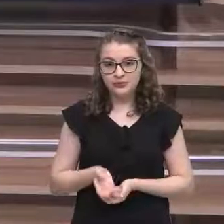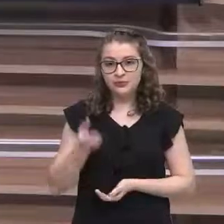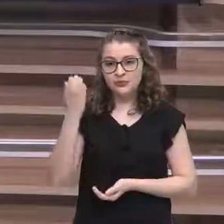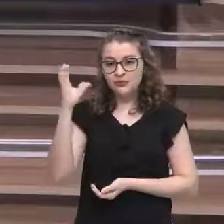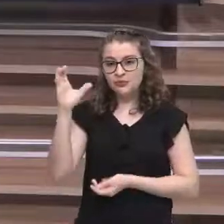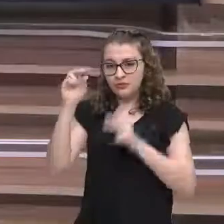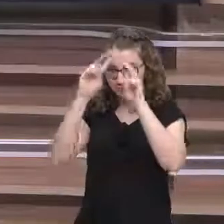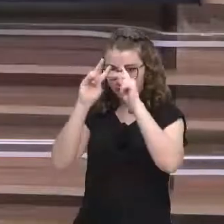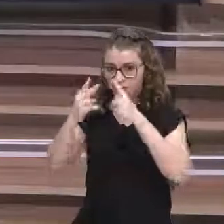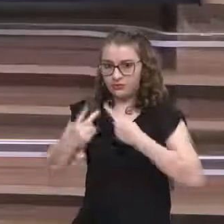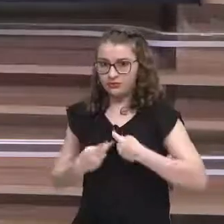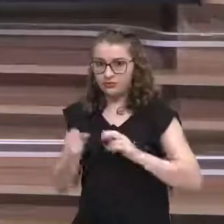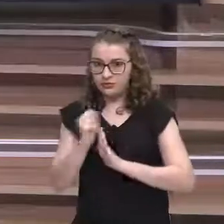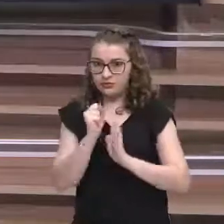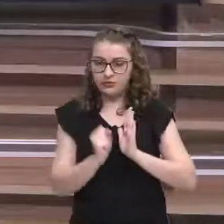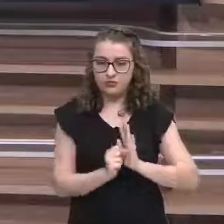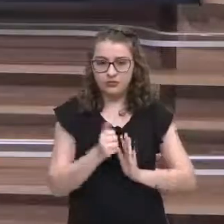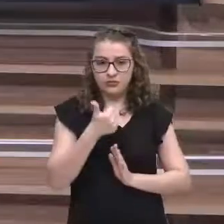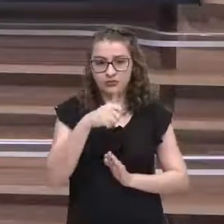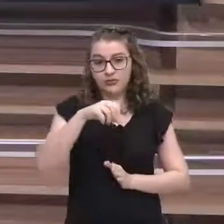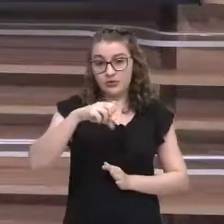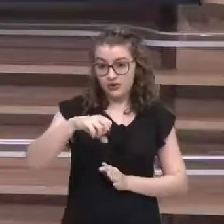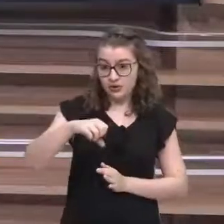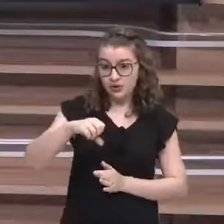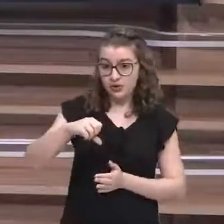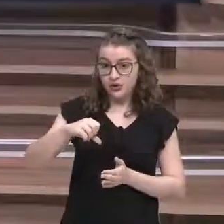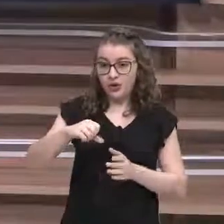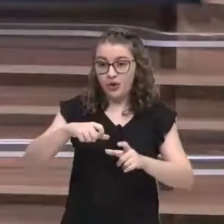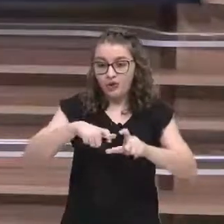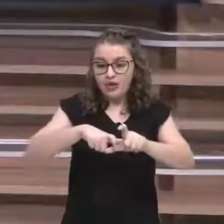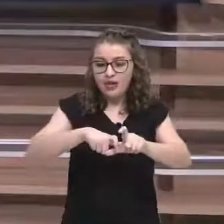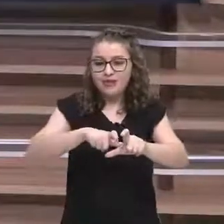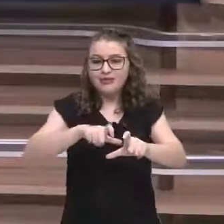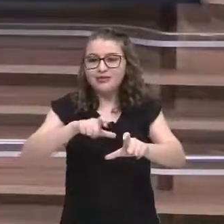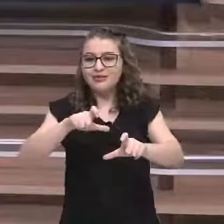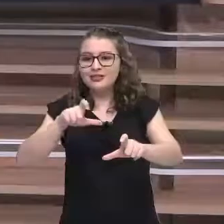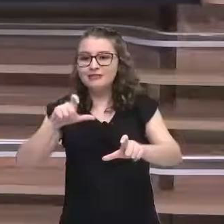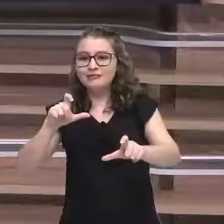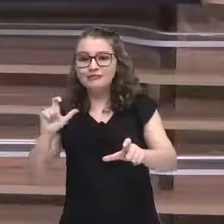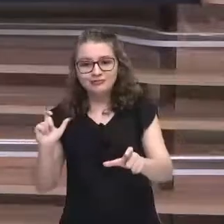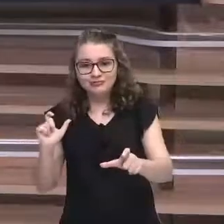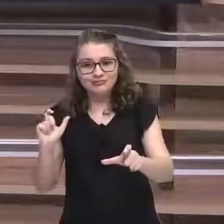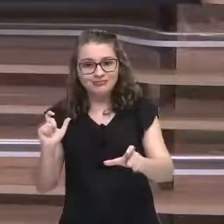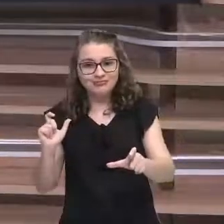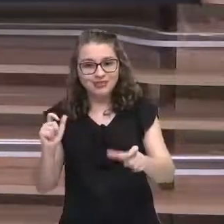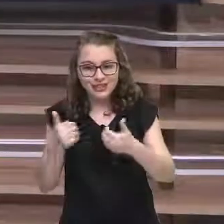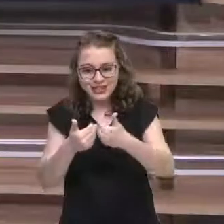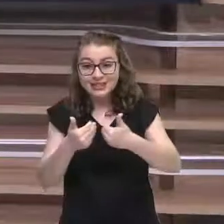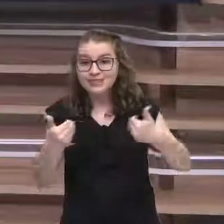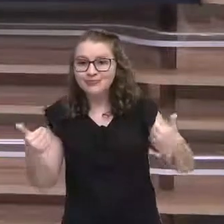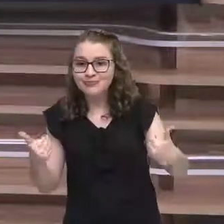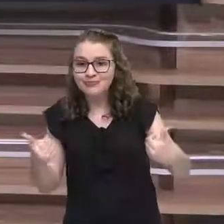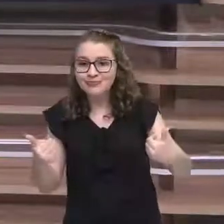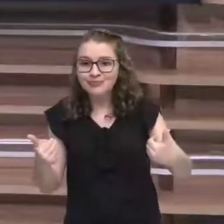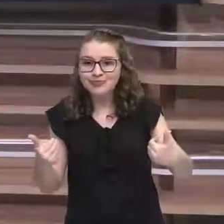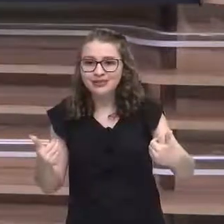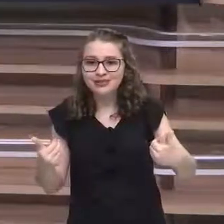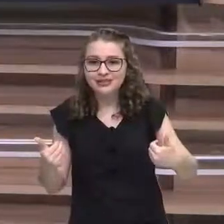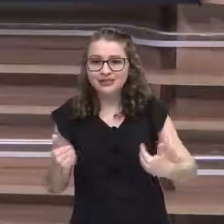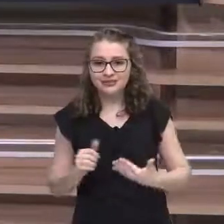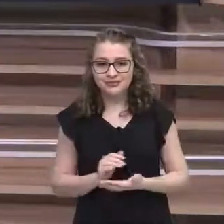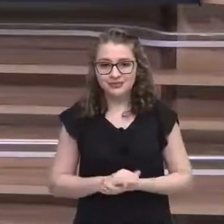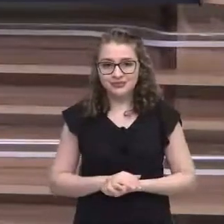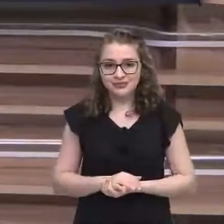século XIX, elas começam então a se divorciar, né, da